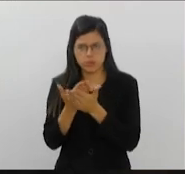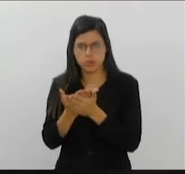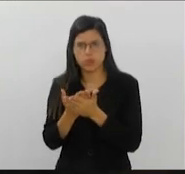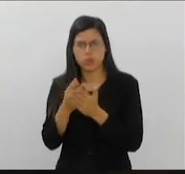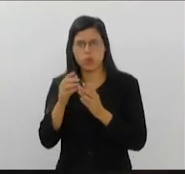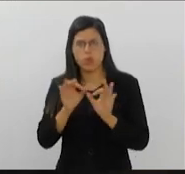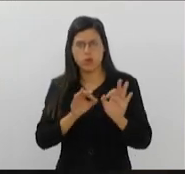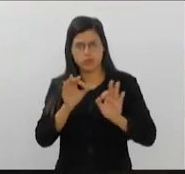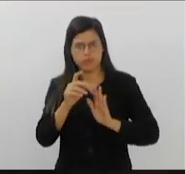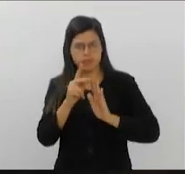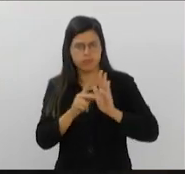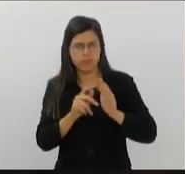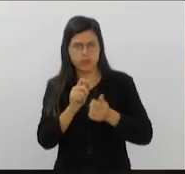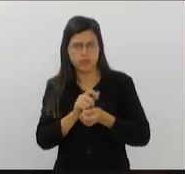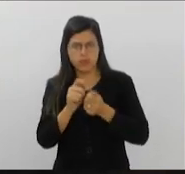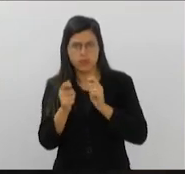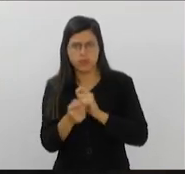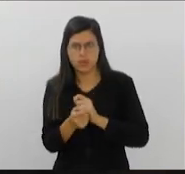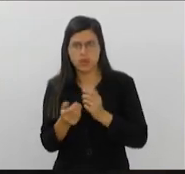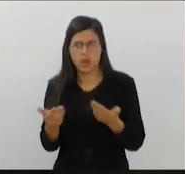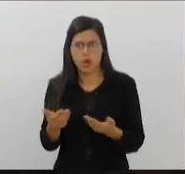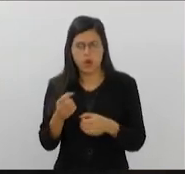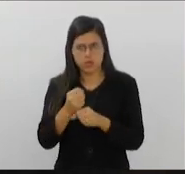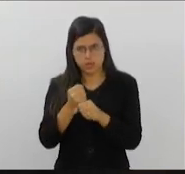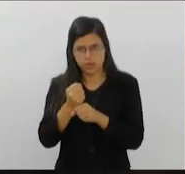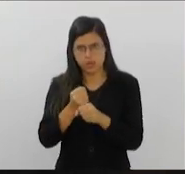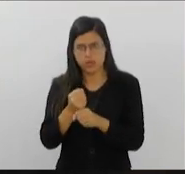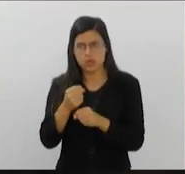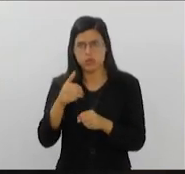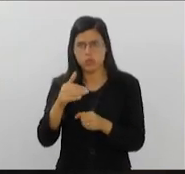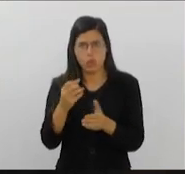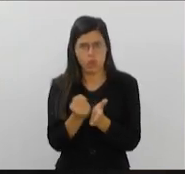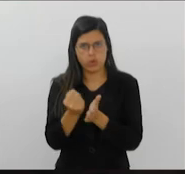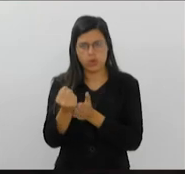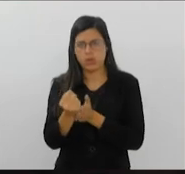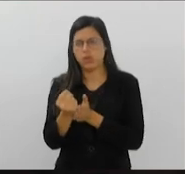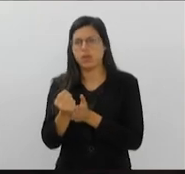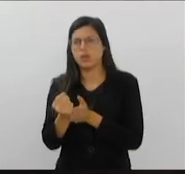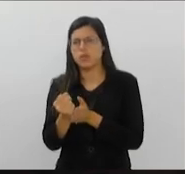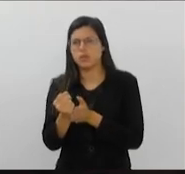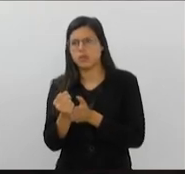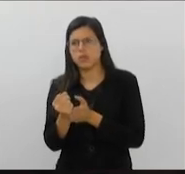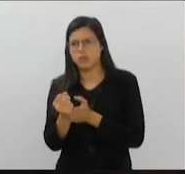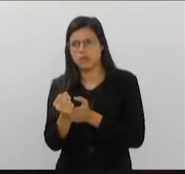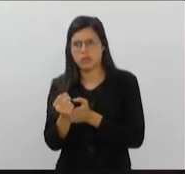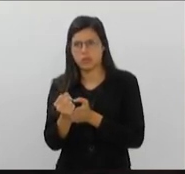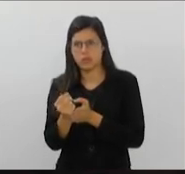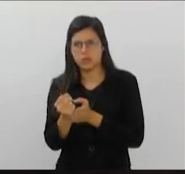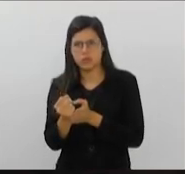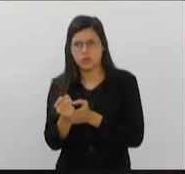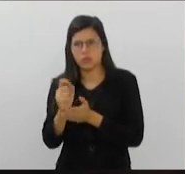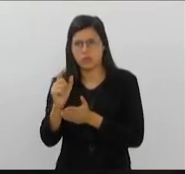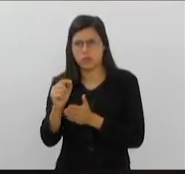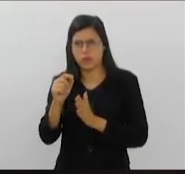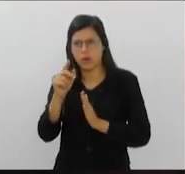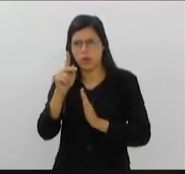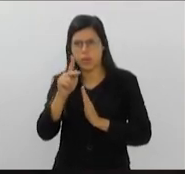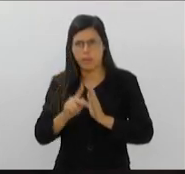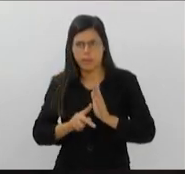adaptação. E agora, esse ano, a gente está justamente contratando a atualização, né, do plano